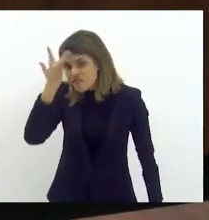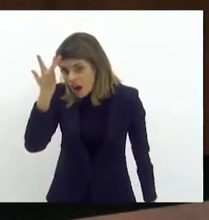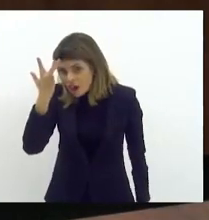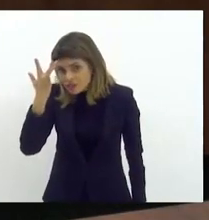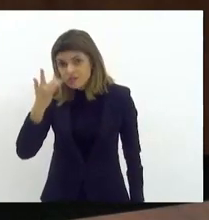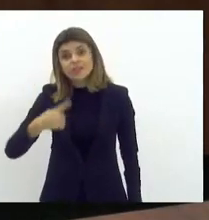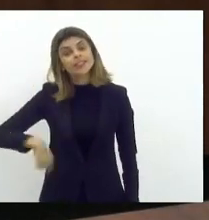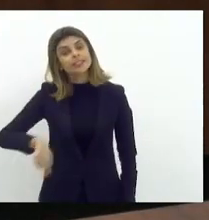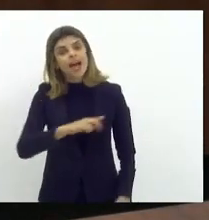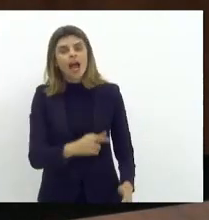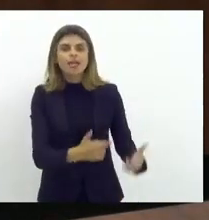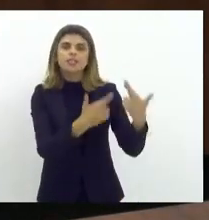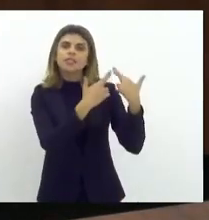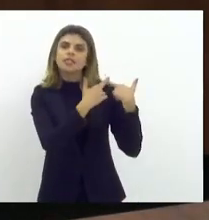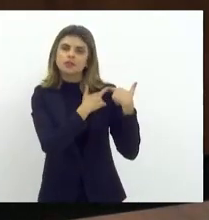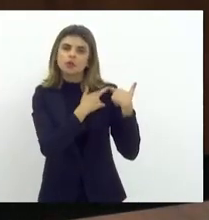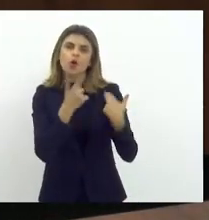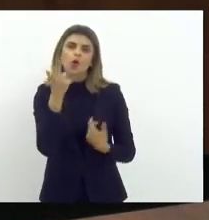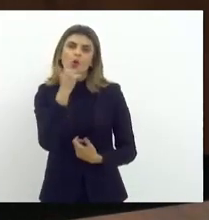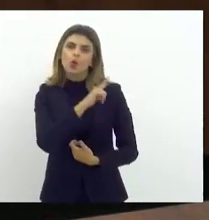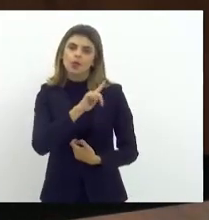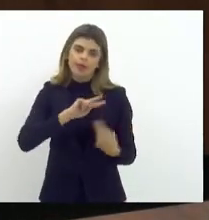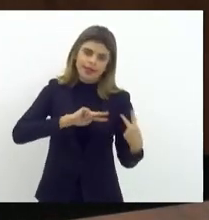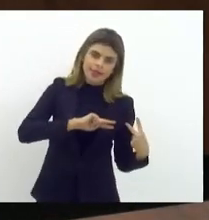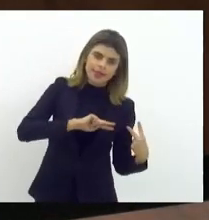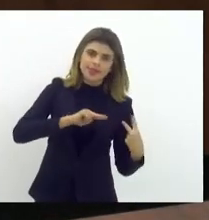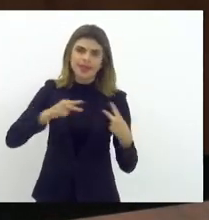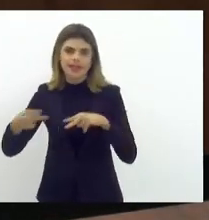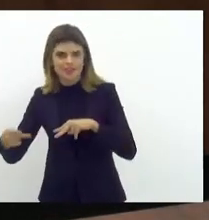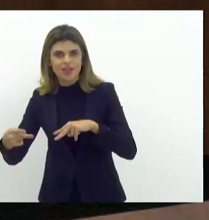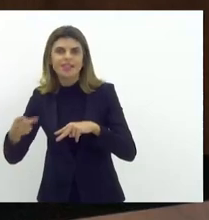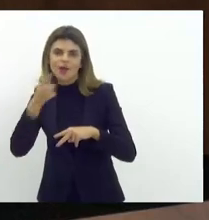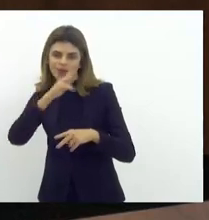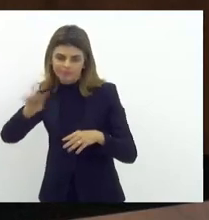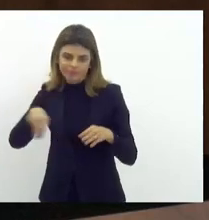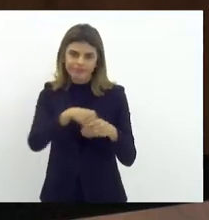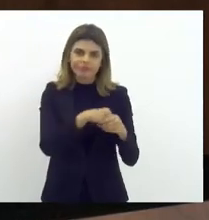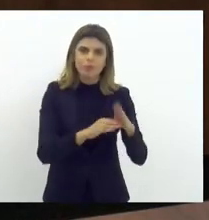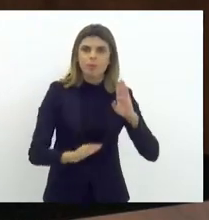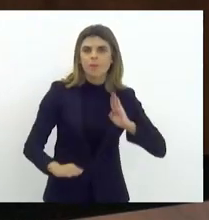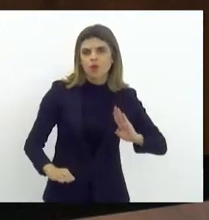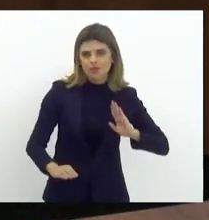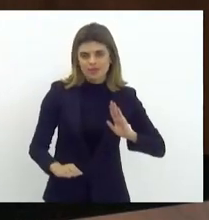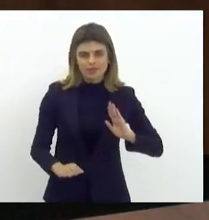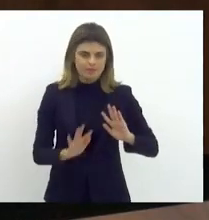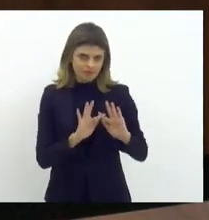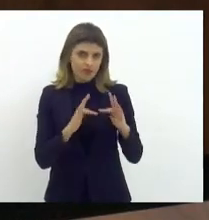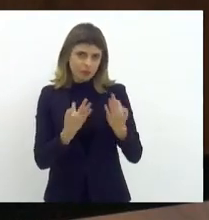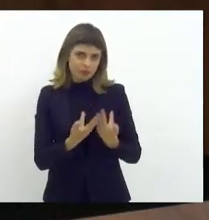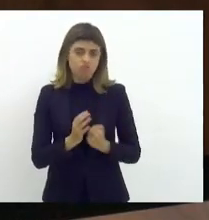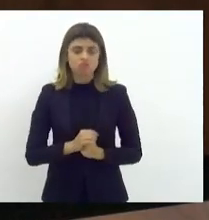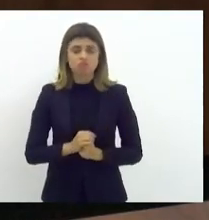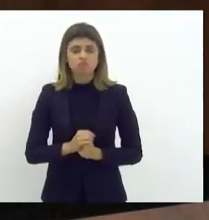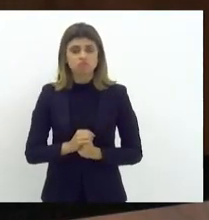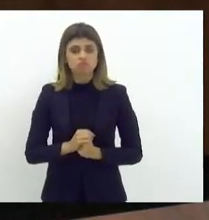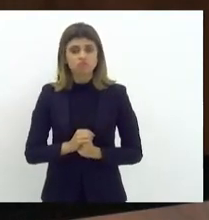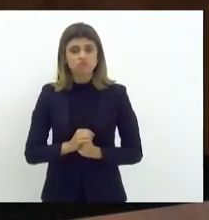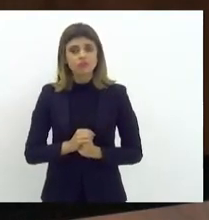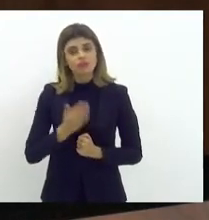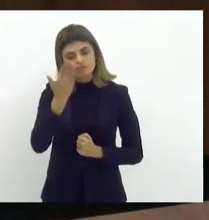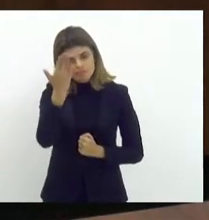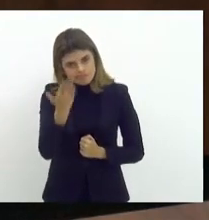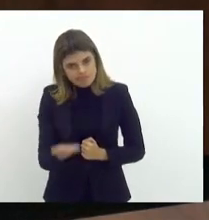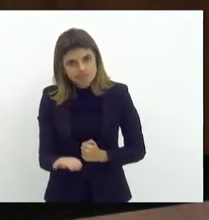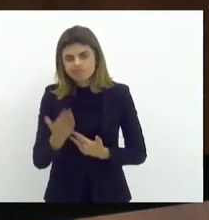a responsabilidade de conseguir essa transferência para o bolsa família então o presidente eu quero aqui fazer